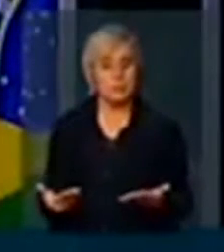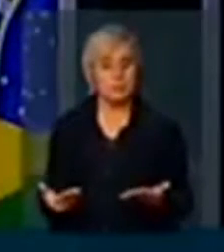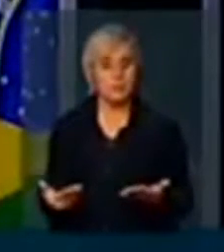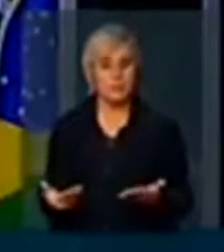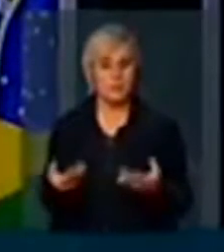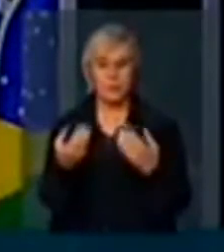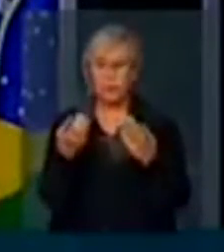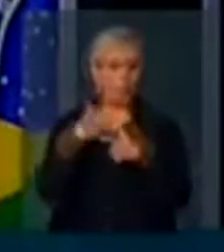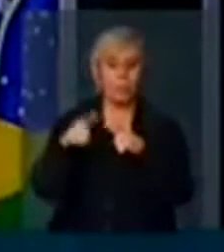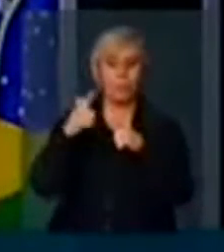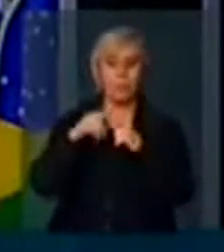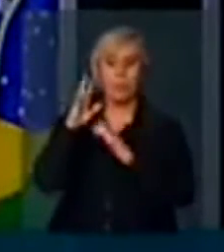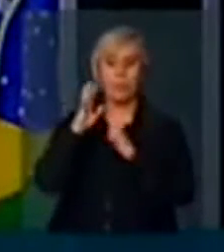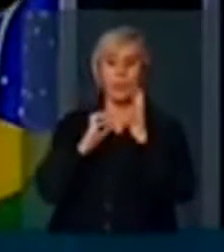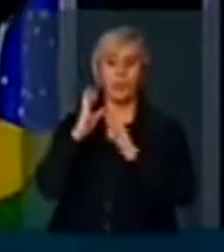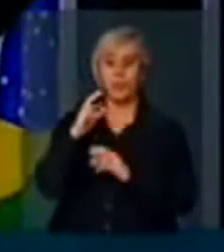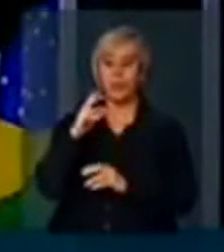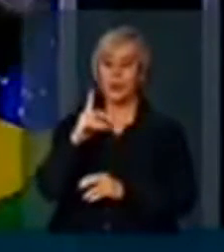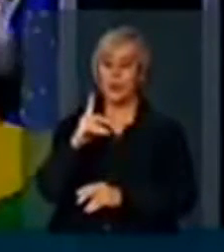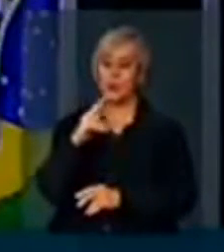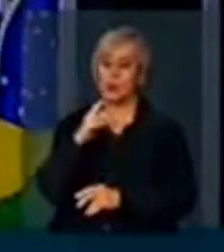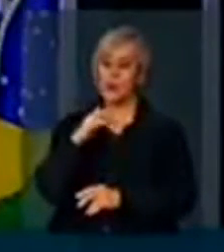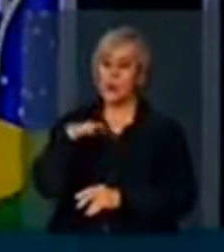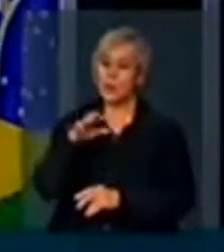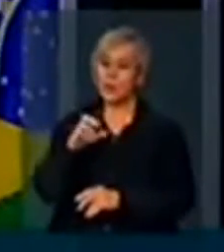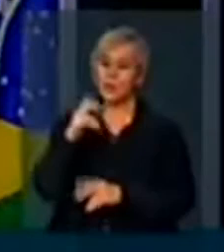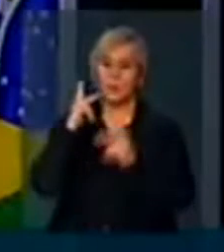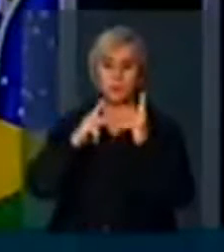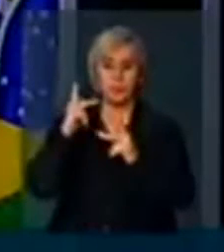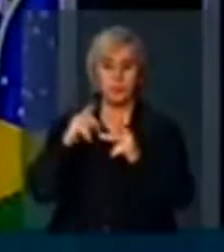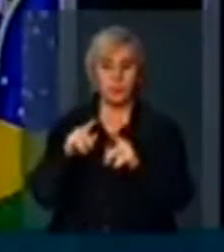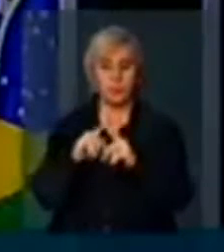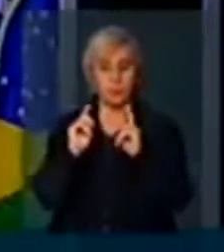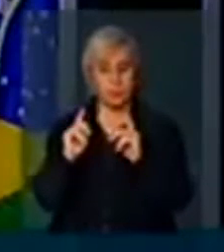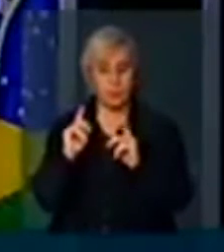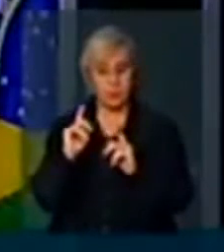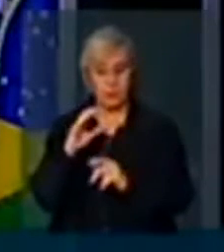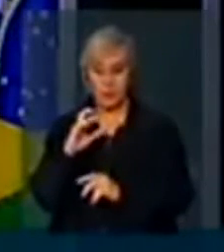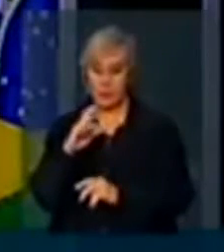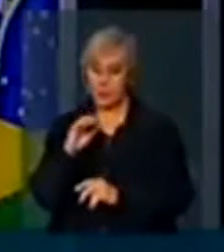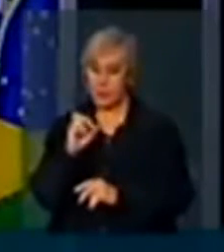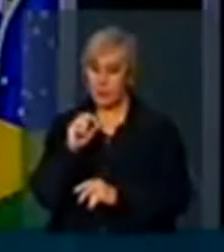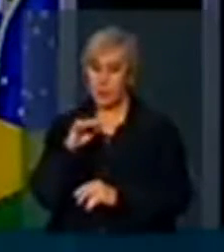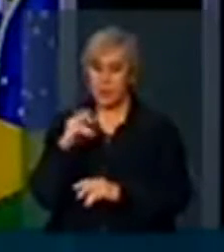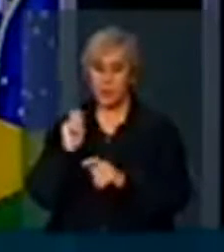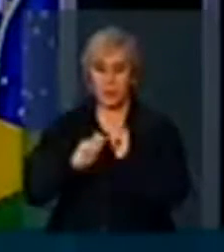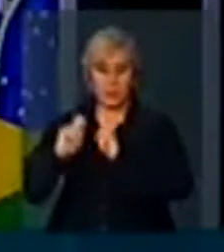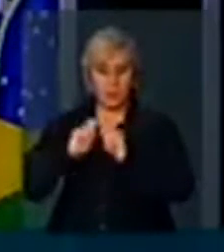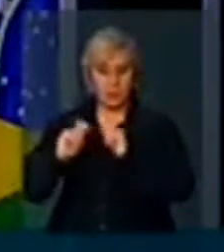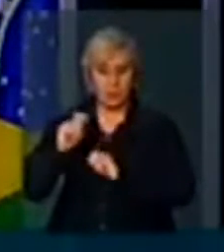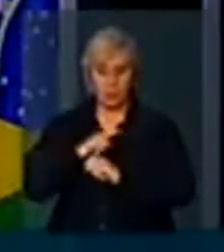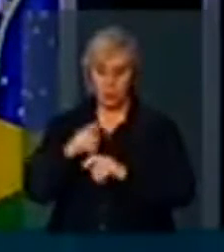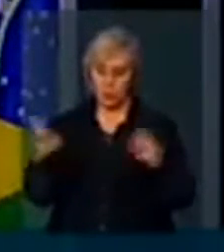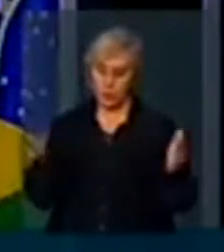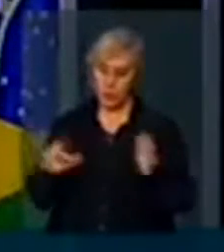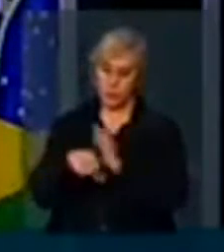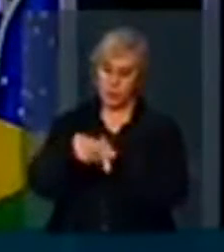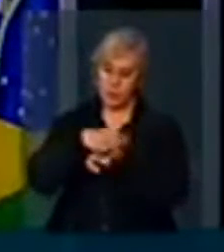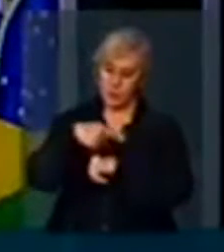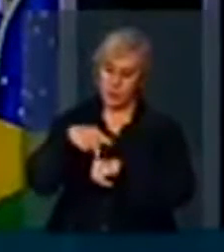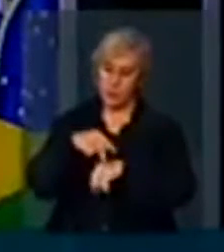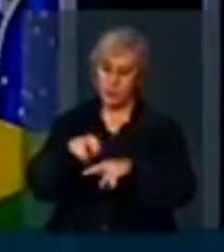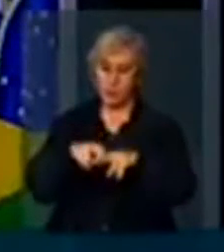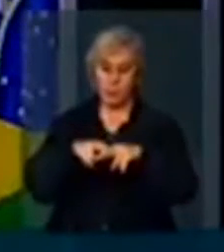de desgoverno. Não se iludam. A crise econômica que estamos passando em razão